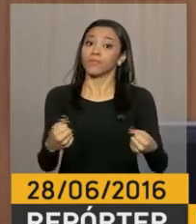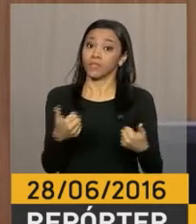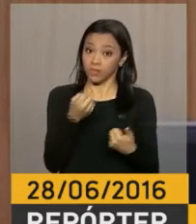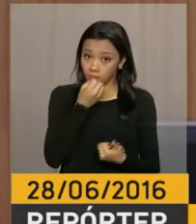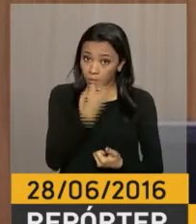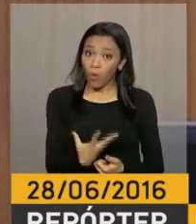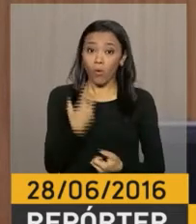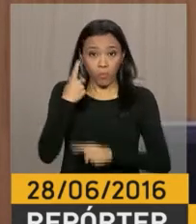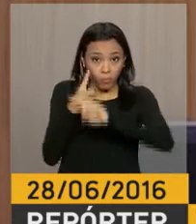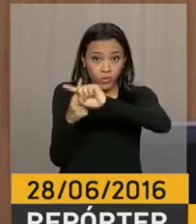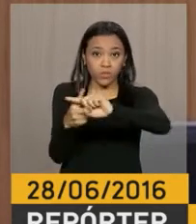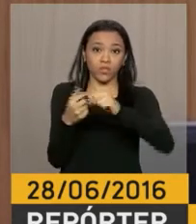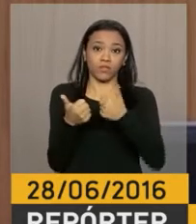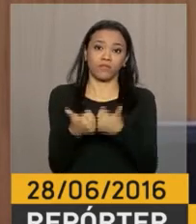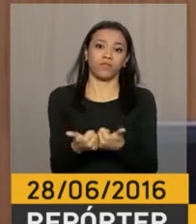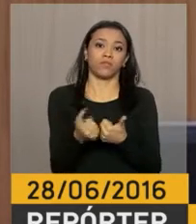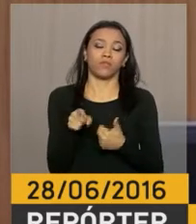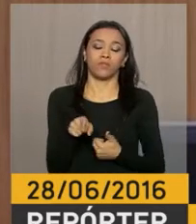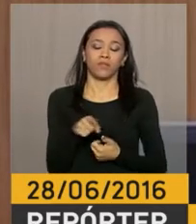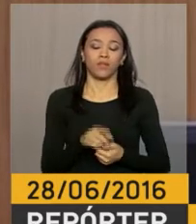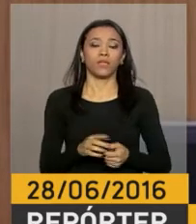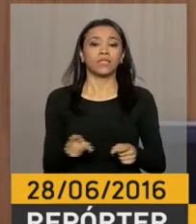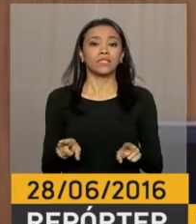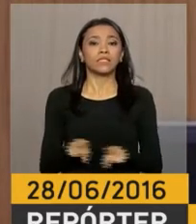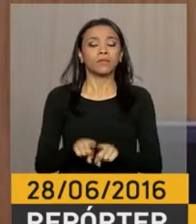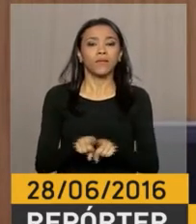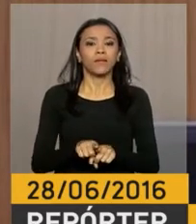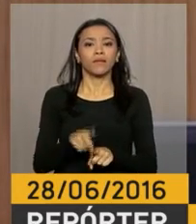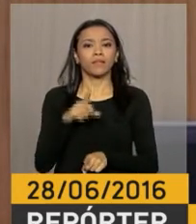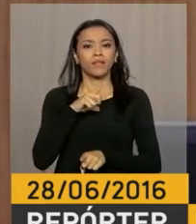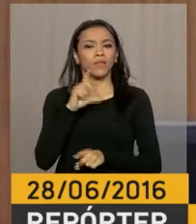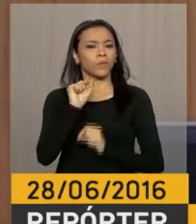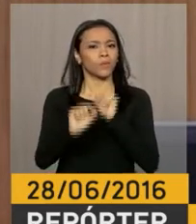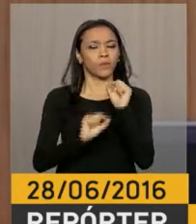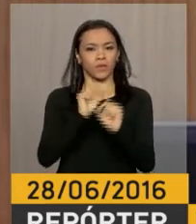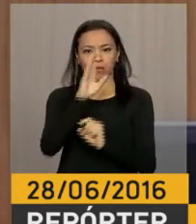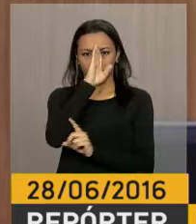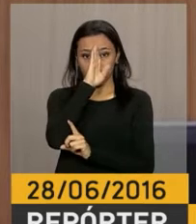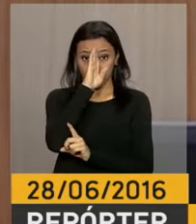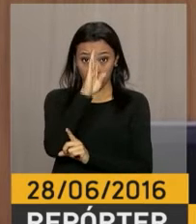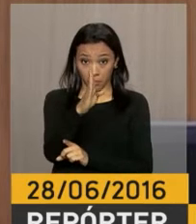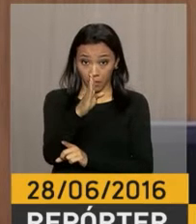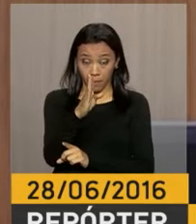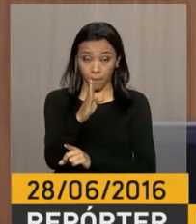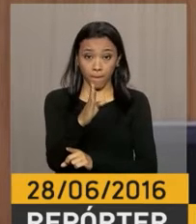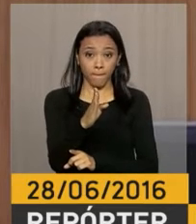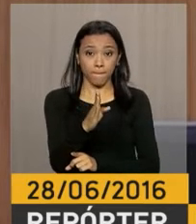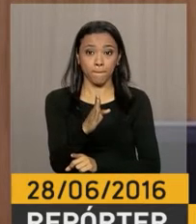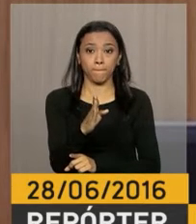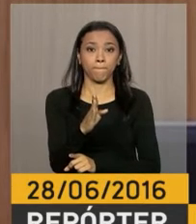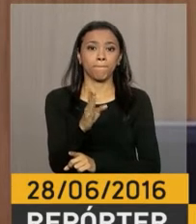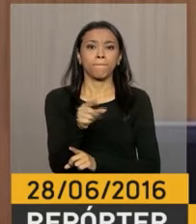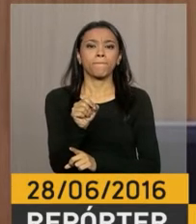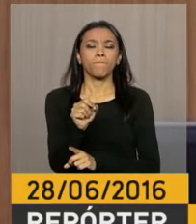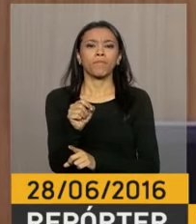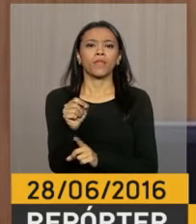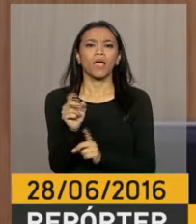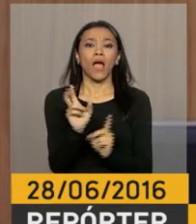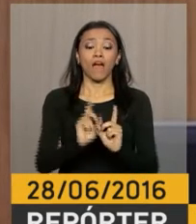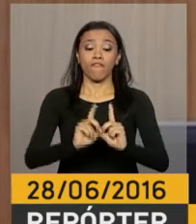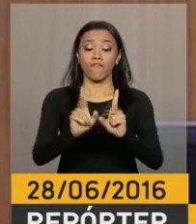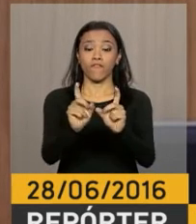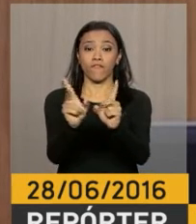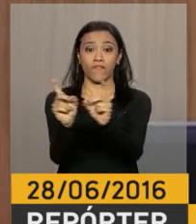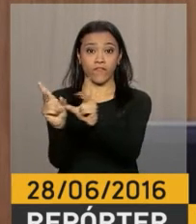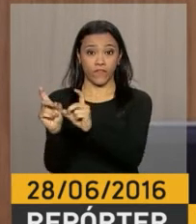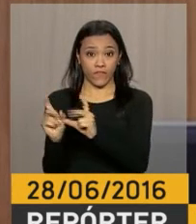positivo. Parte disso, evidentemente, tem como fundamento as exportações, né? Você tem